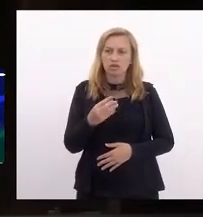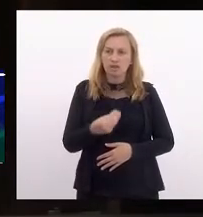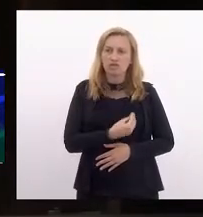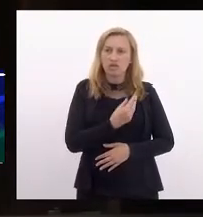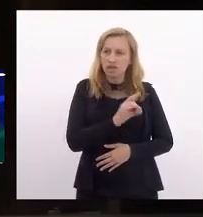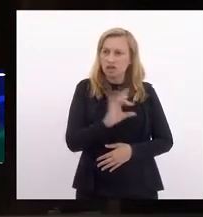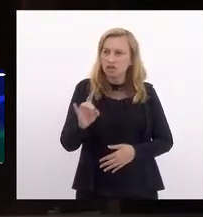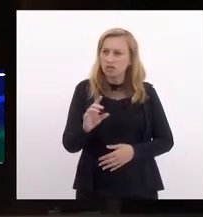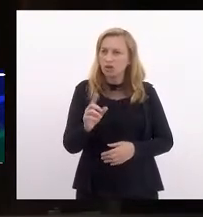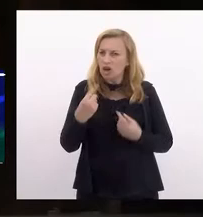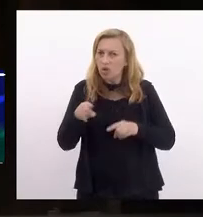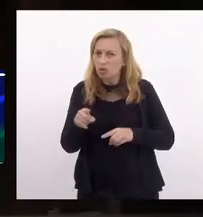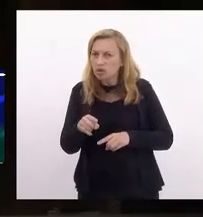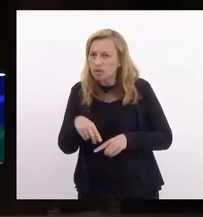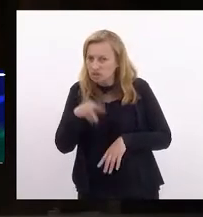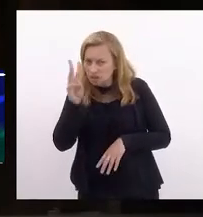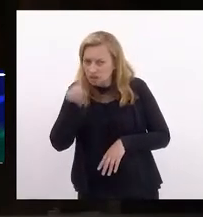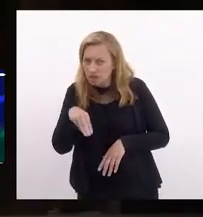isso